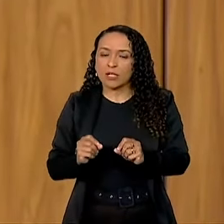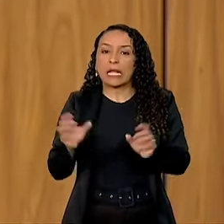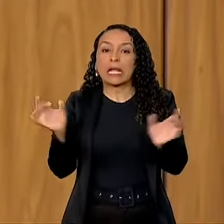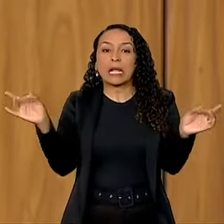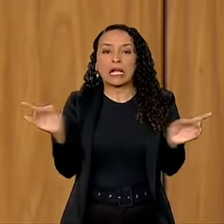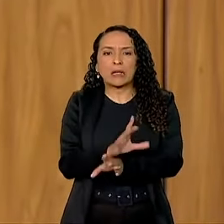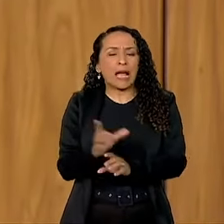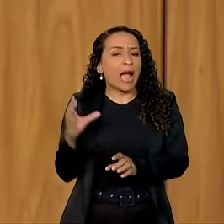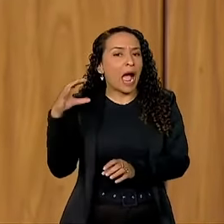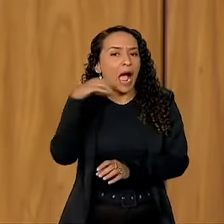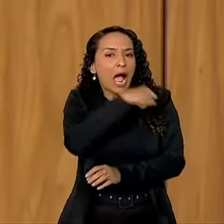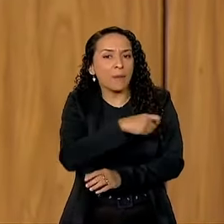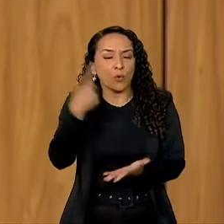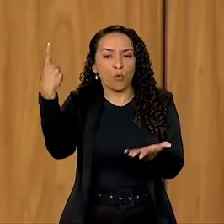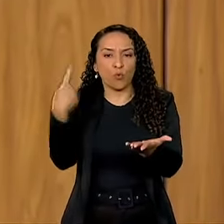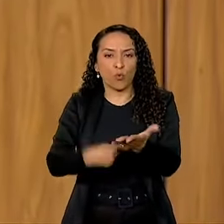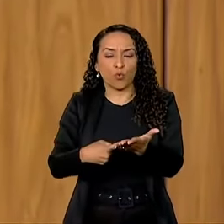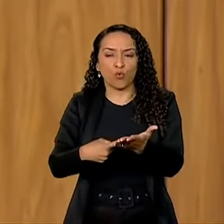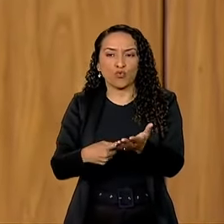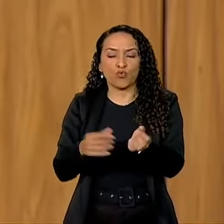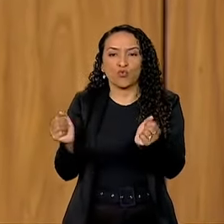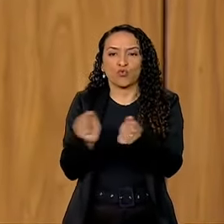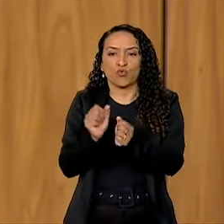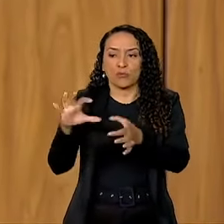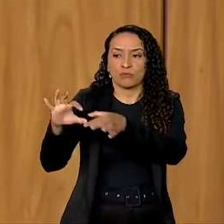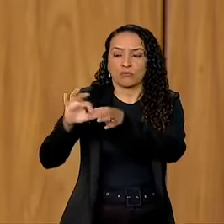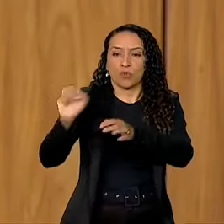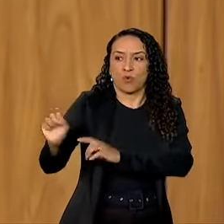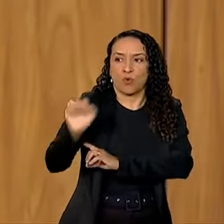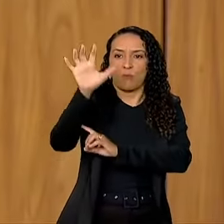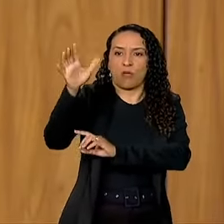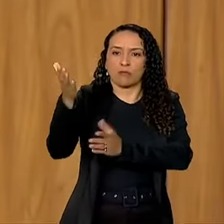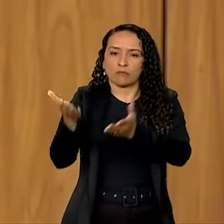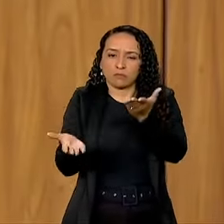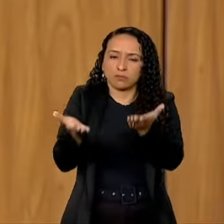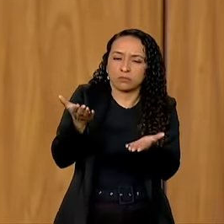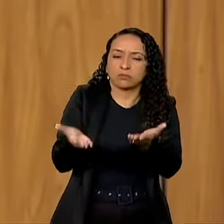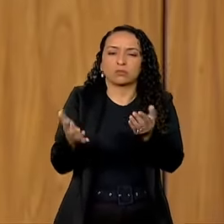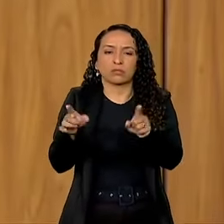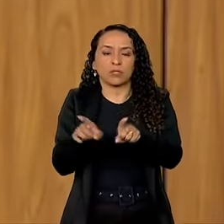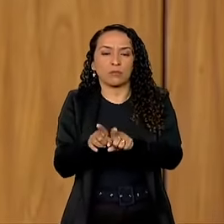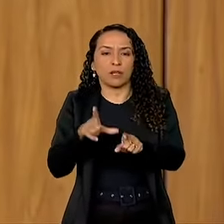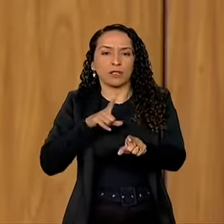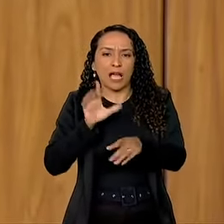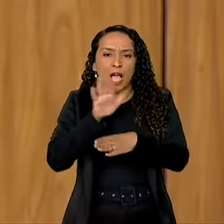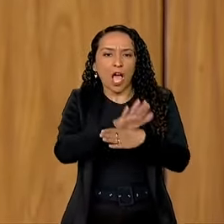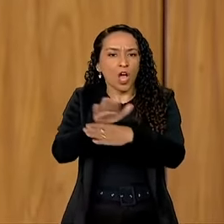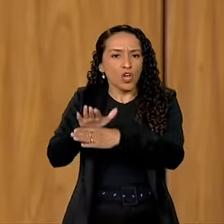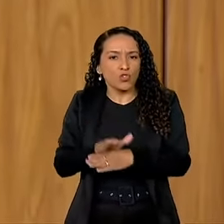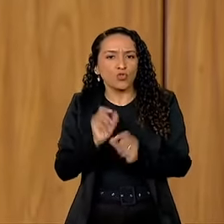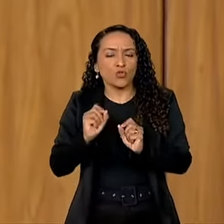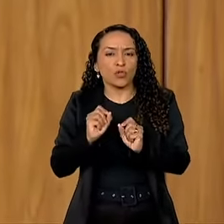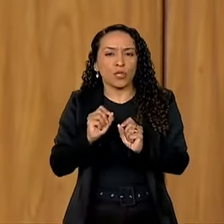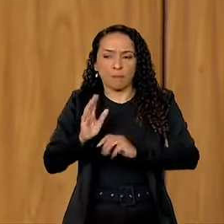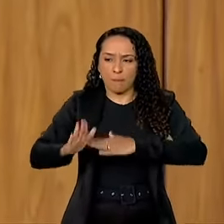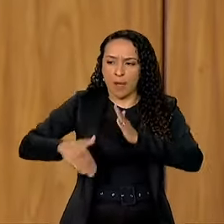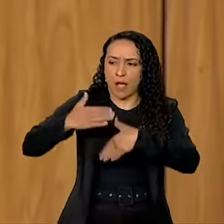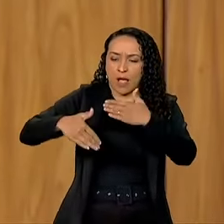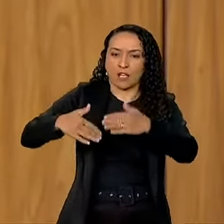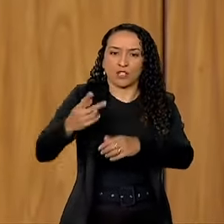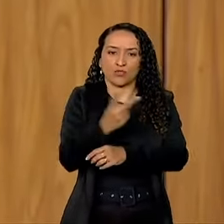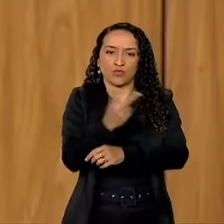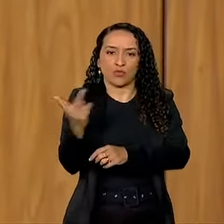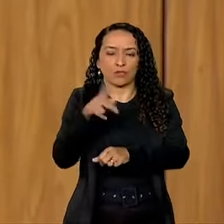concluir o quanto antes um acordo com a União Europeia que seja equilibrado e que contribua para o desenvolvimento das